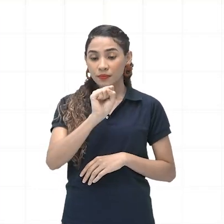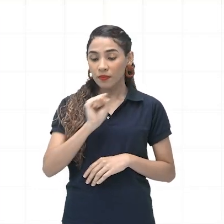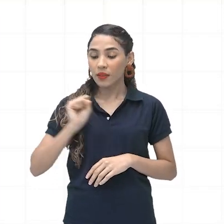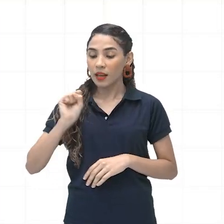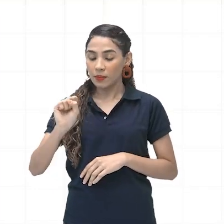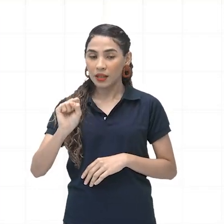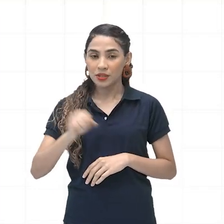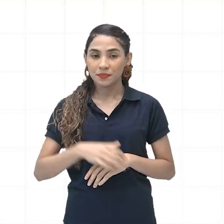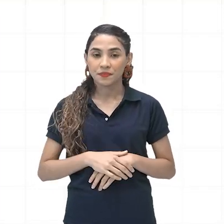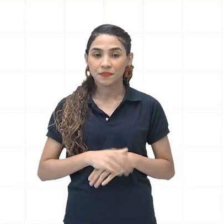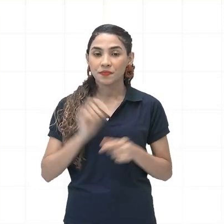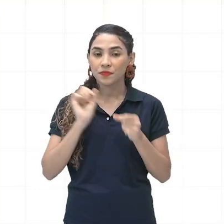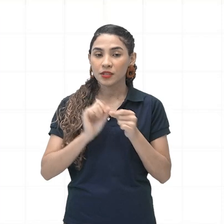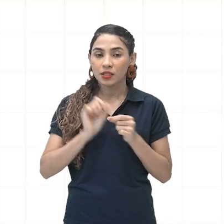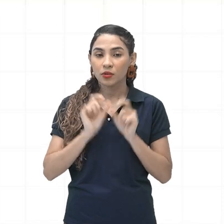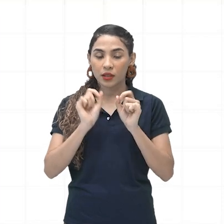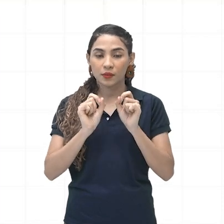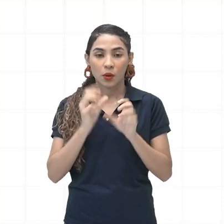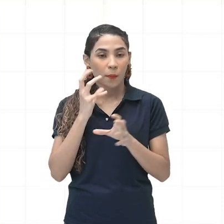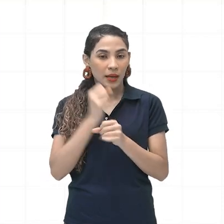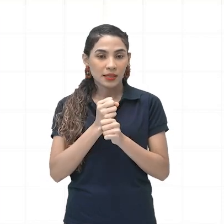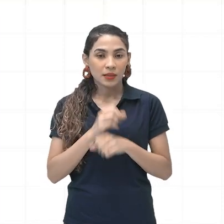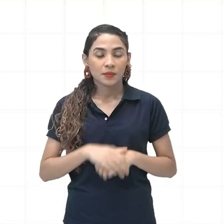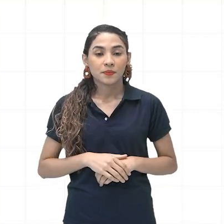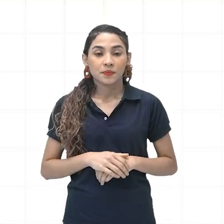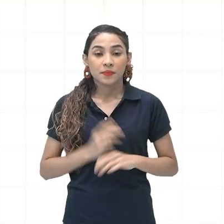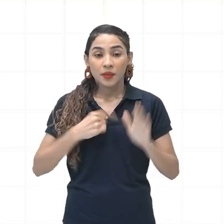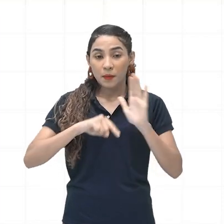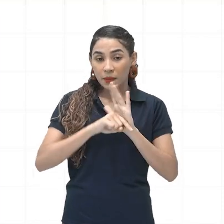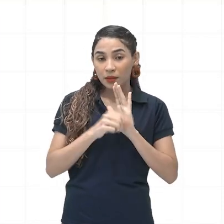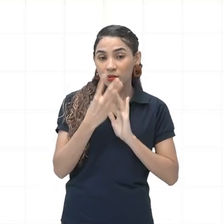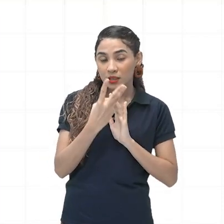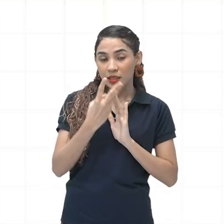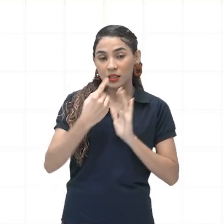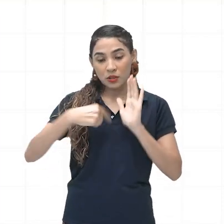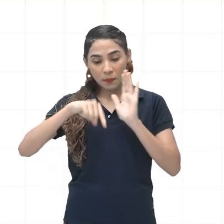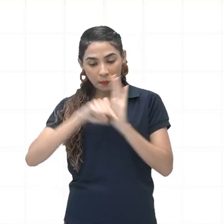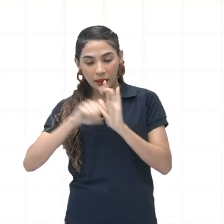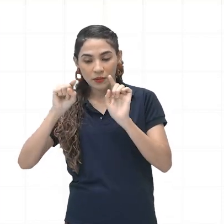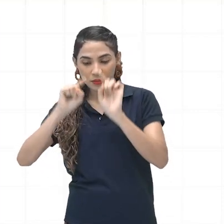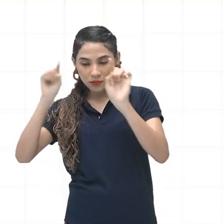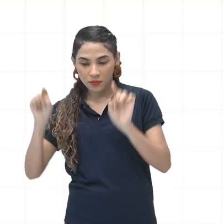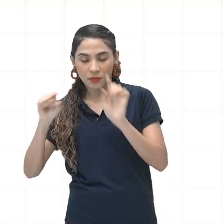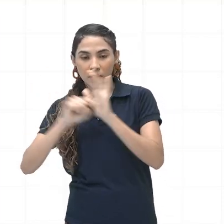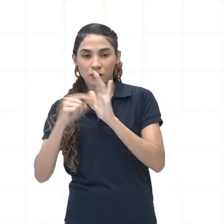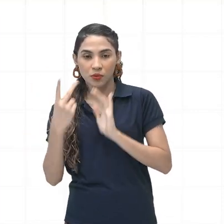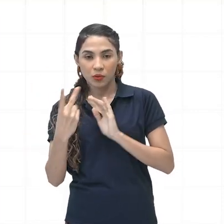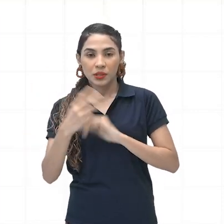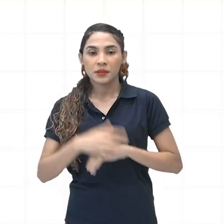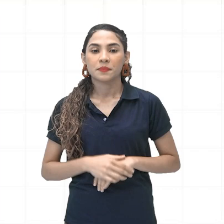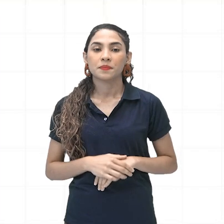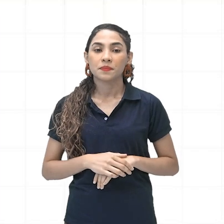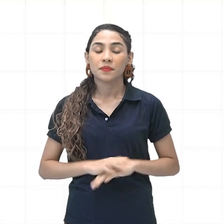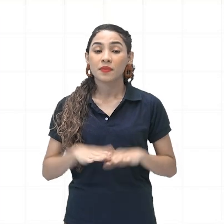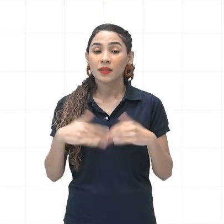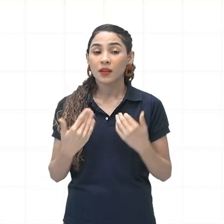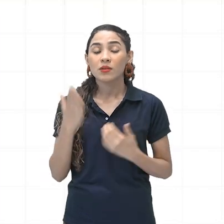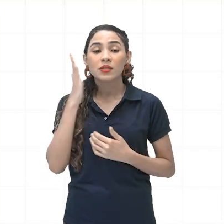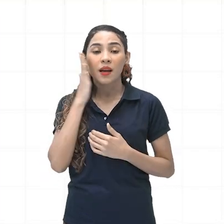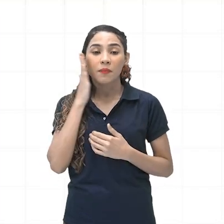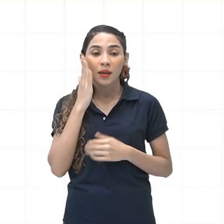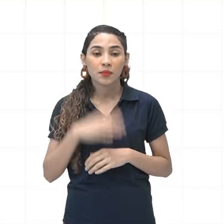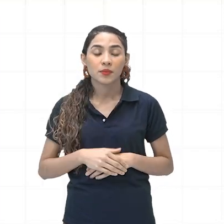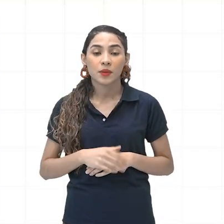a base e fazer essa operação aqui. Menos 3, menos 2. Bem, a gente sabe que